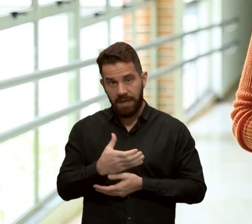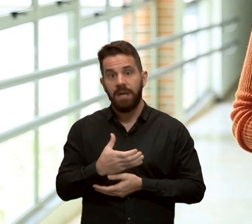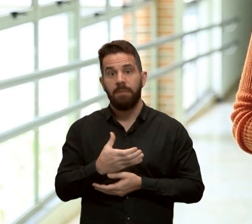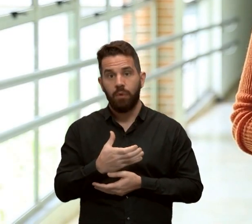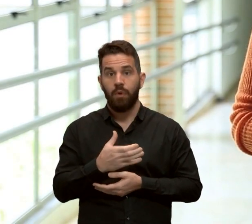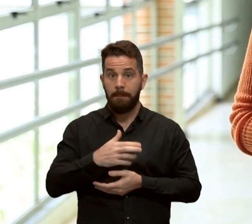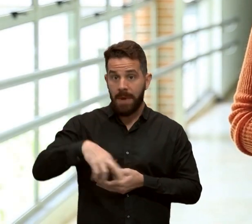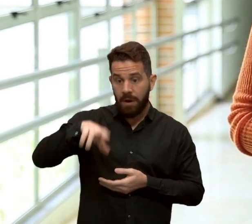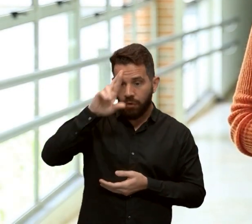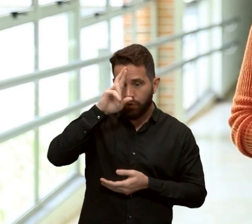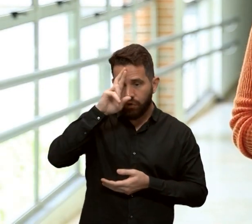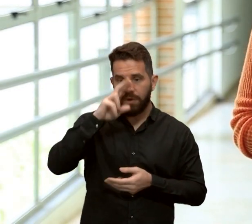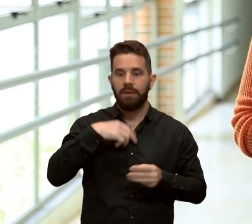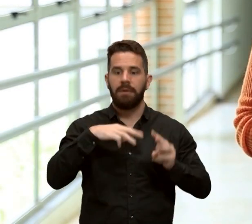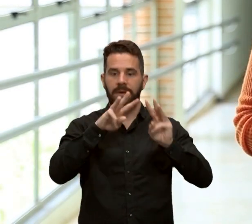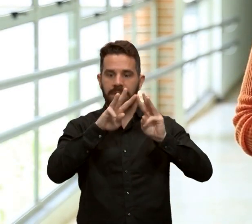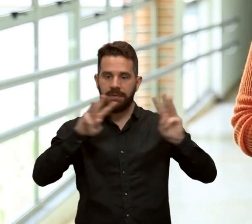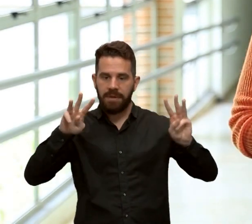site